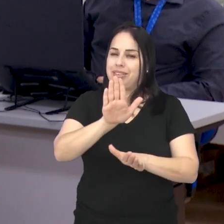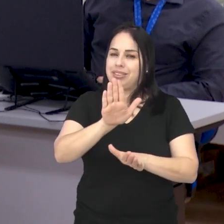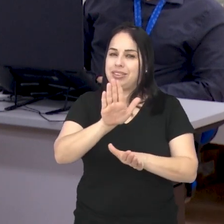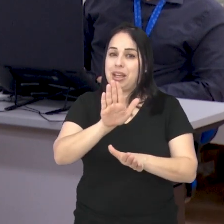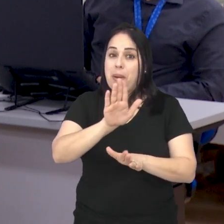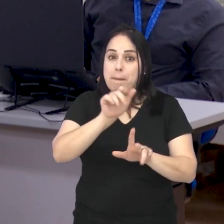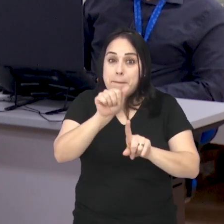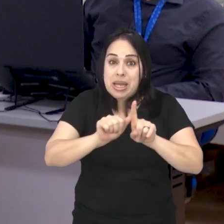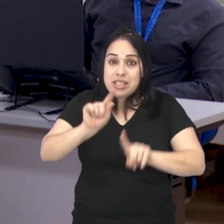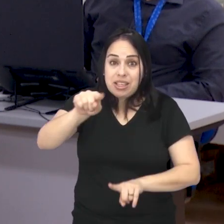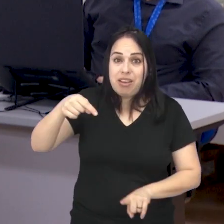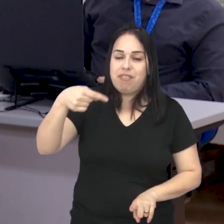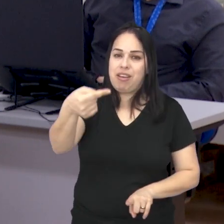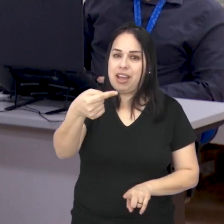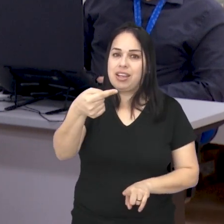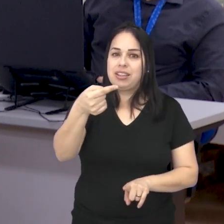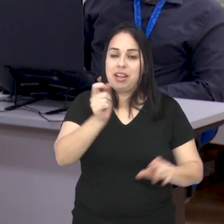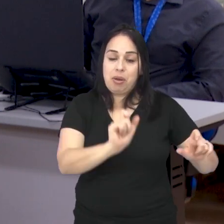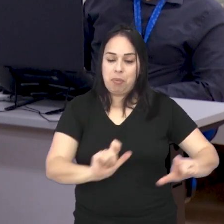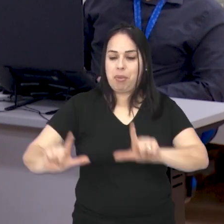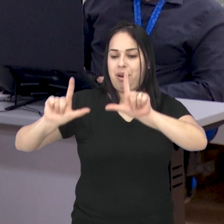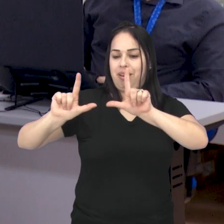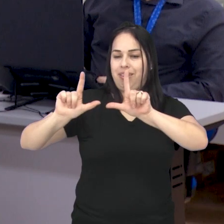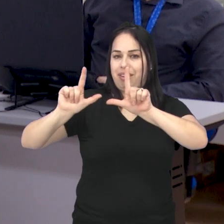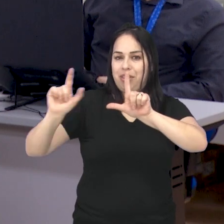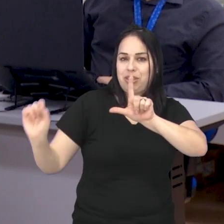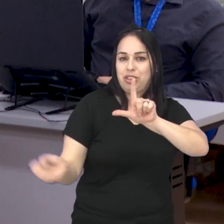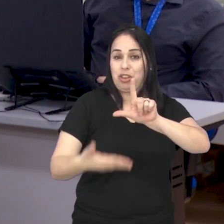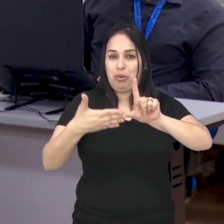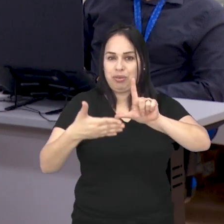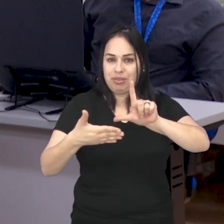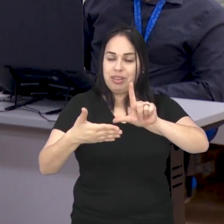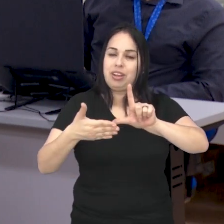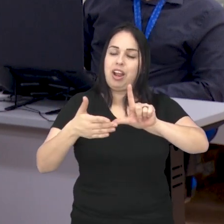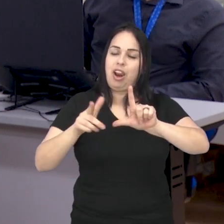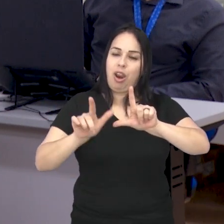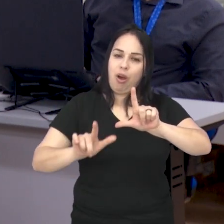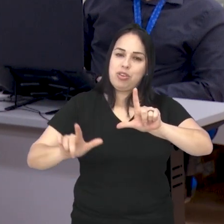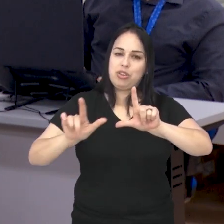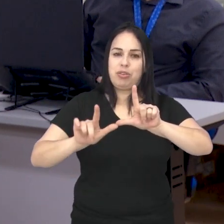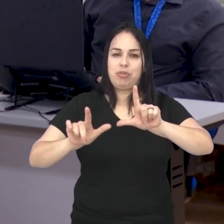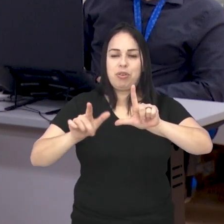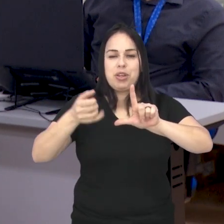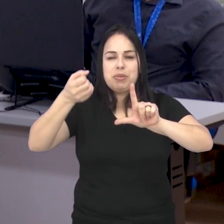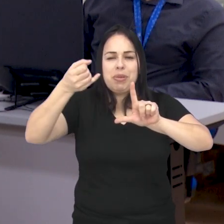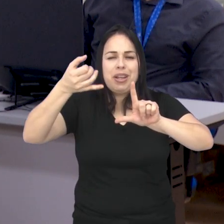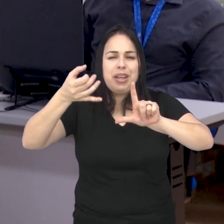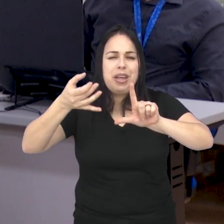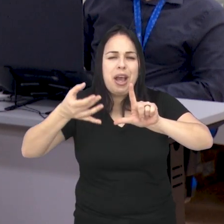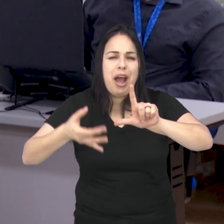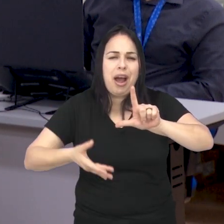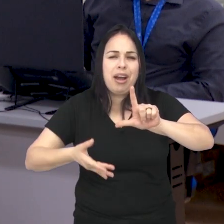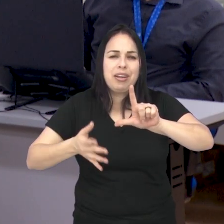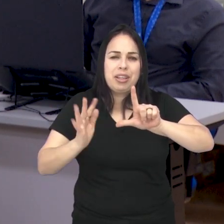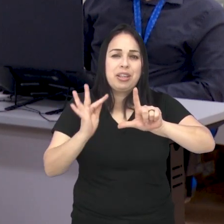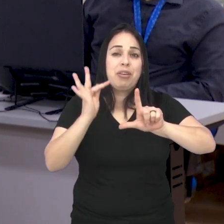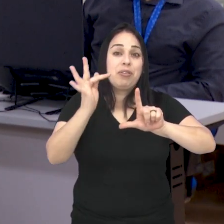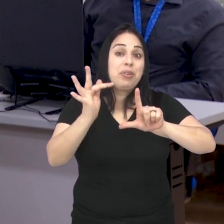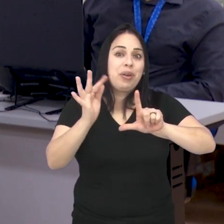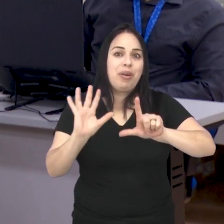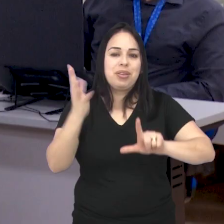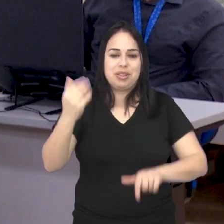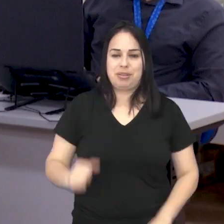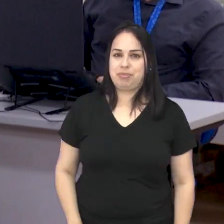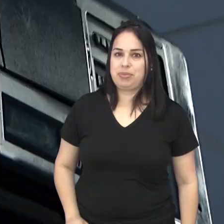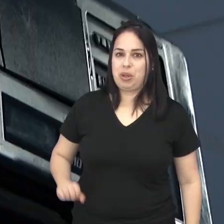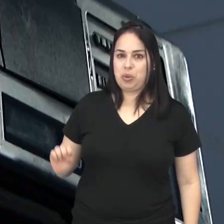por aí não. No mês que vem também estamos preparando mais estreias e claro que a gente já vai aproveitar para contar um pouquinho do que está por vir.